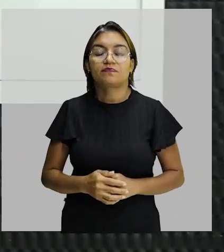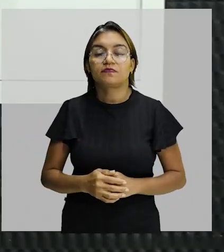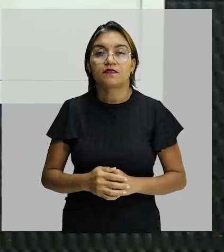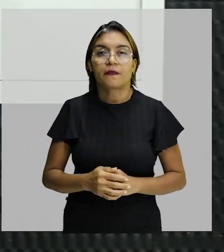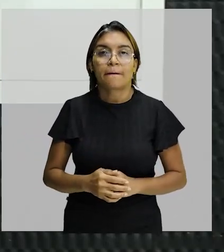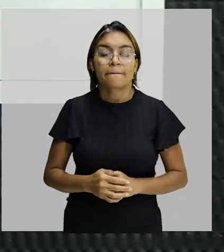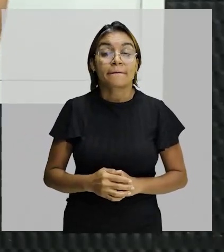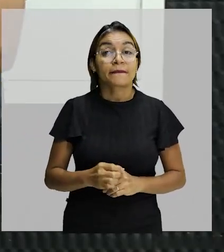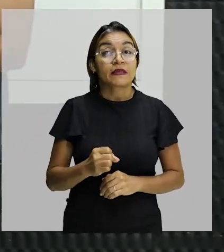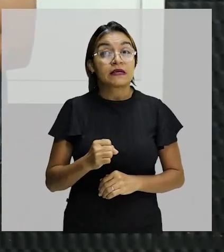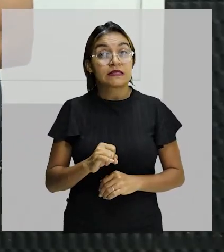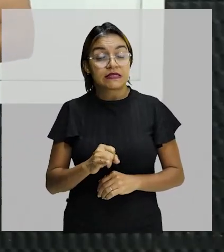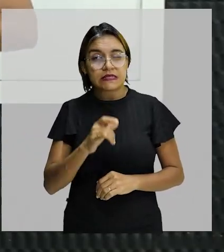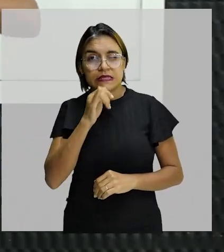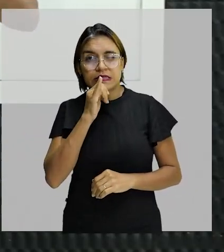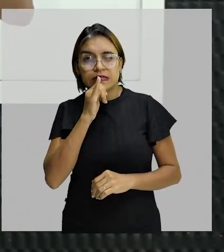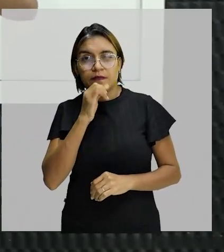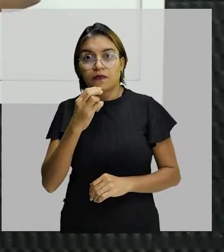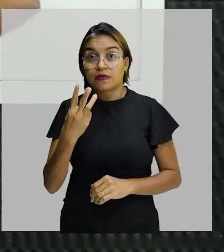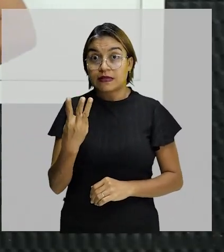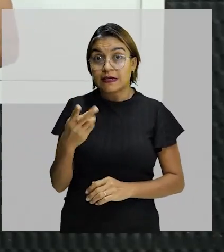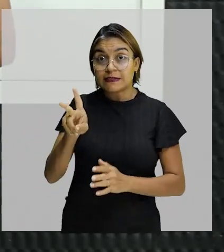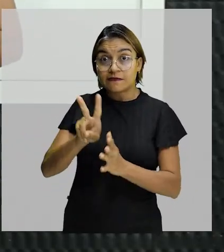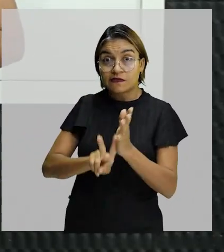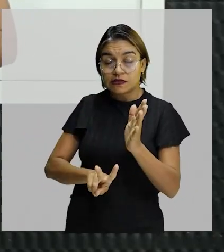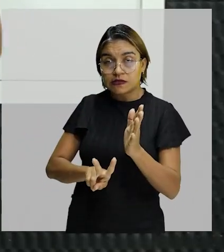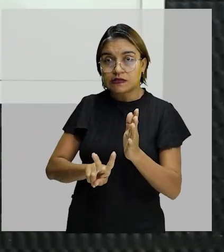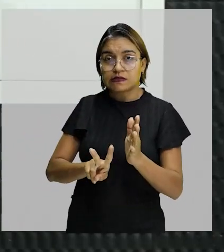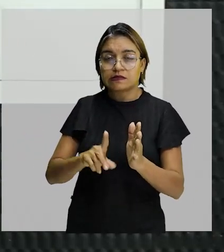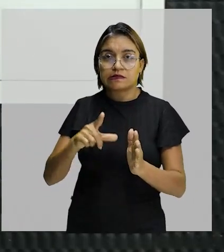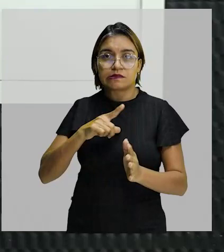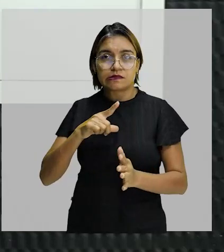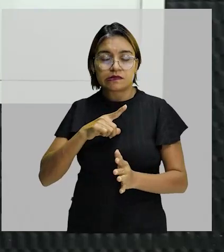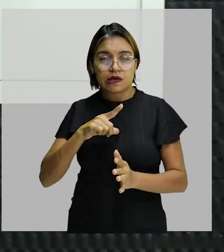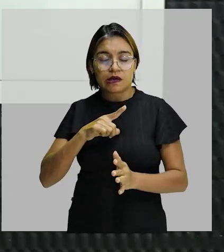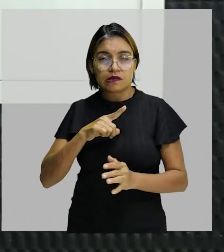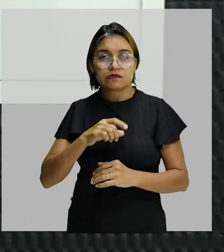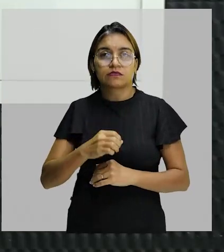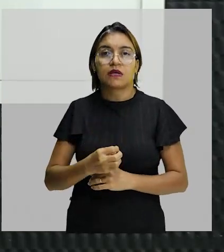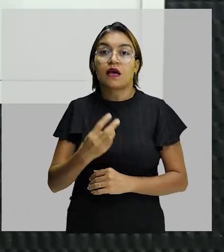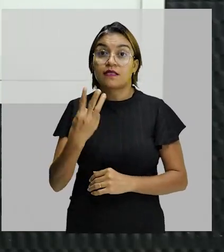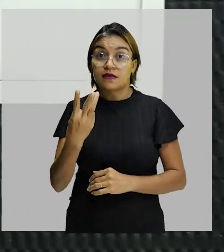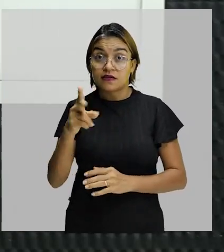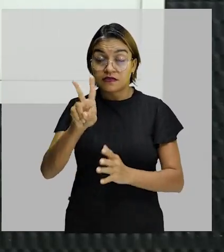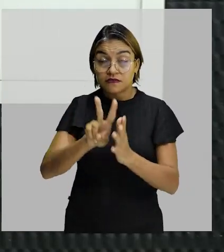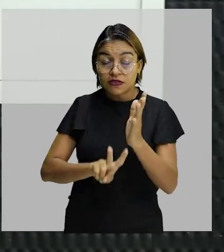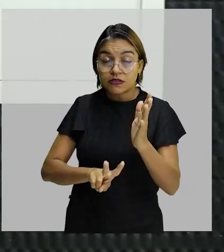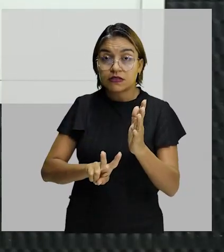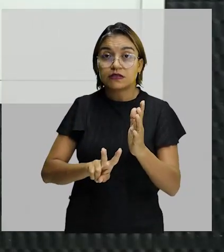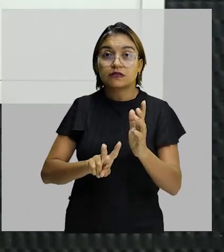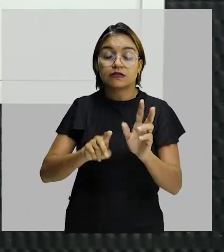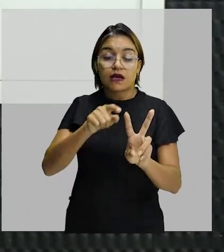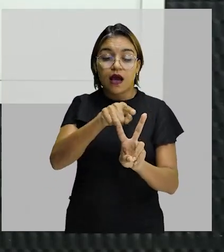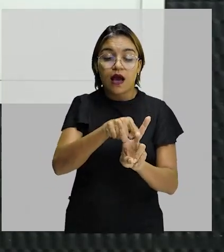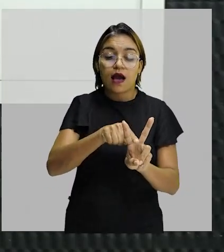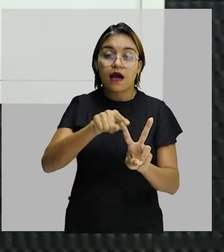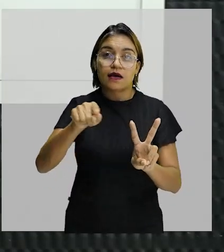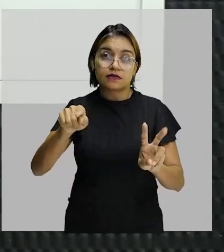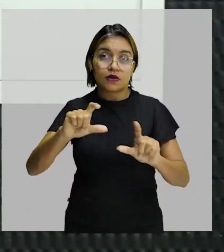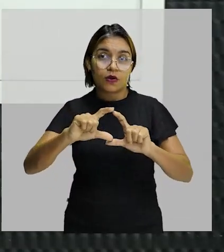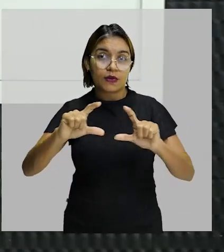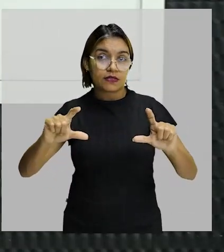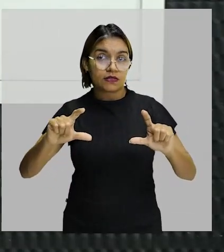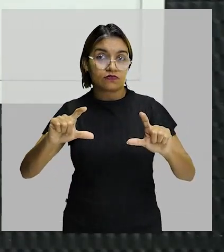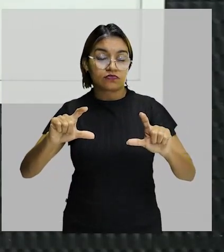tiver três vezes, eu tenho uma equação onde o número é três vezes raiz dessa equação. Então,